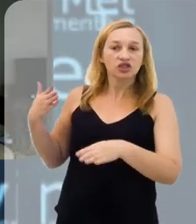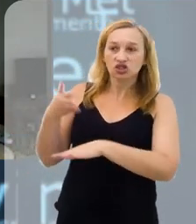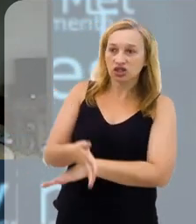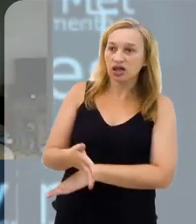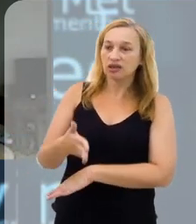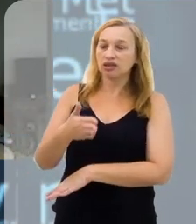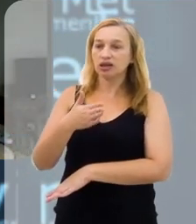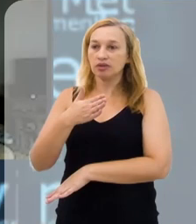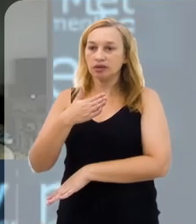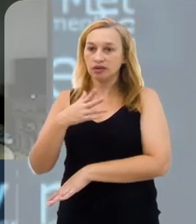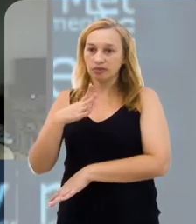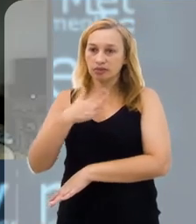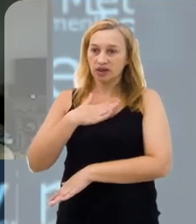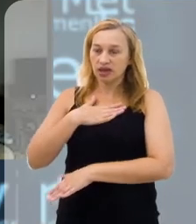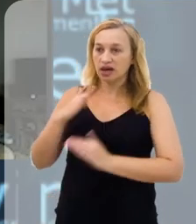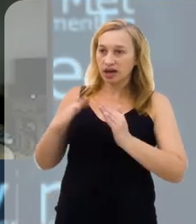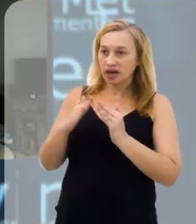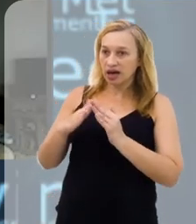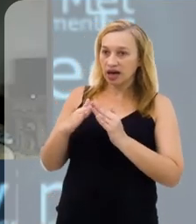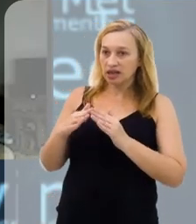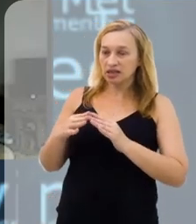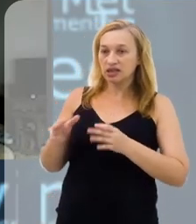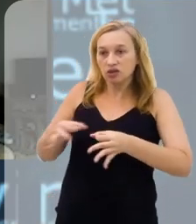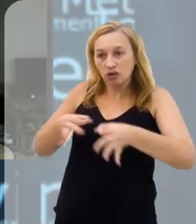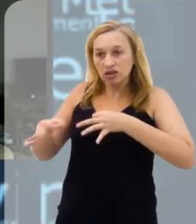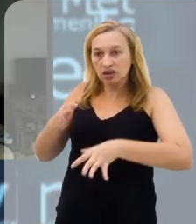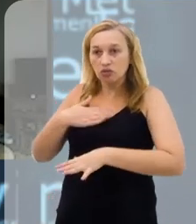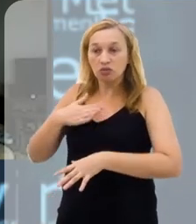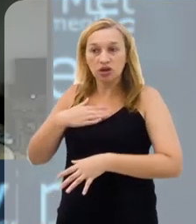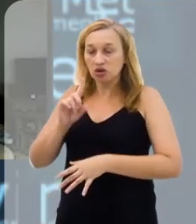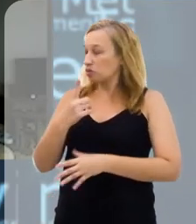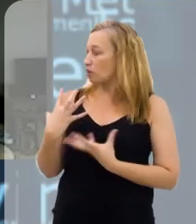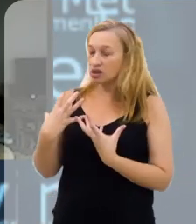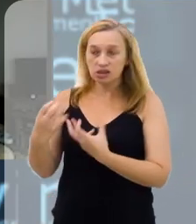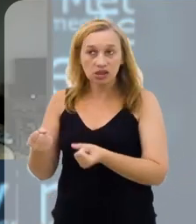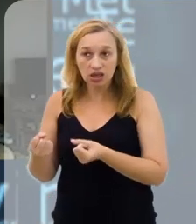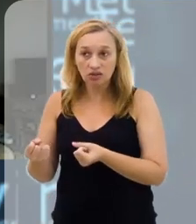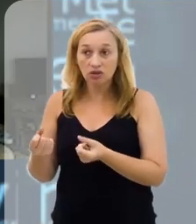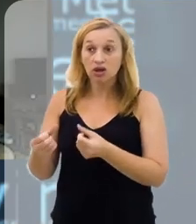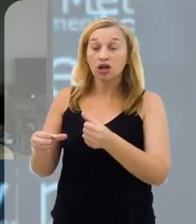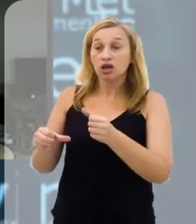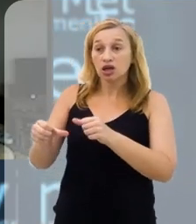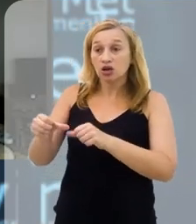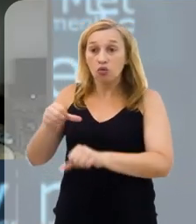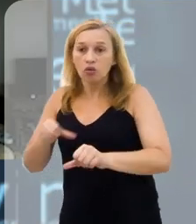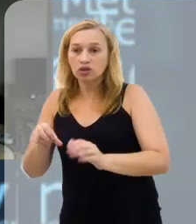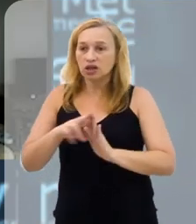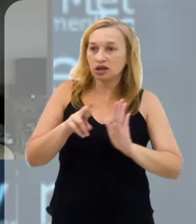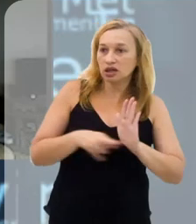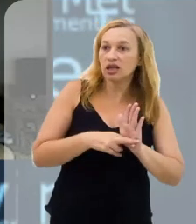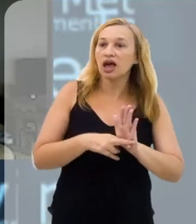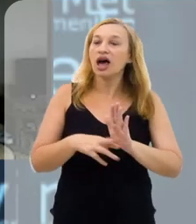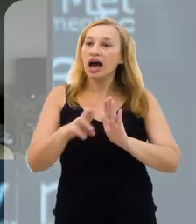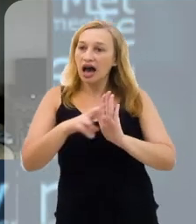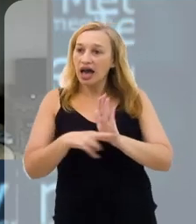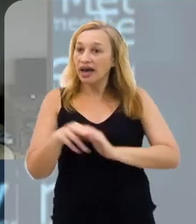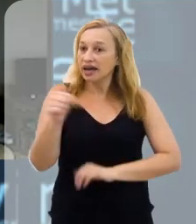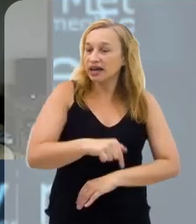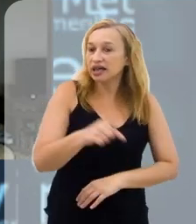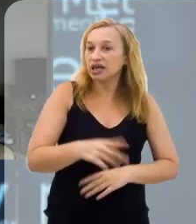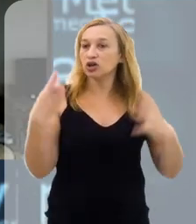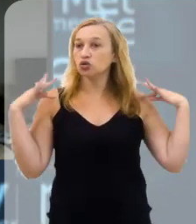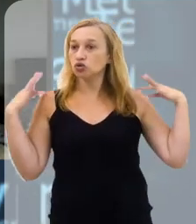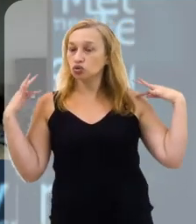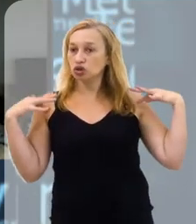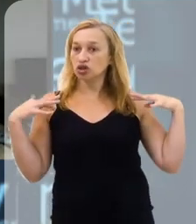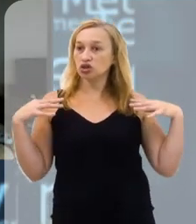direto na minha propriedade se organizando comigo sem pegar um guia local. Mas eu não aceito isso. Então, a regra do nosso sítio aqui